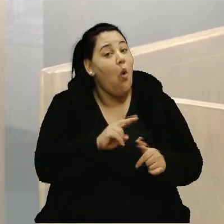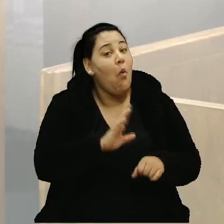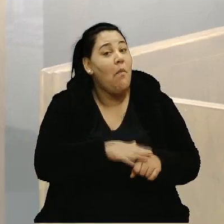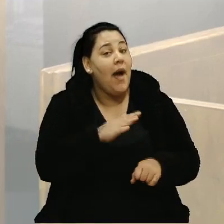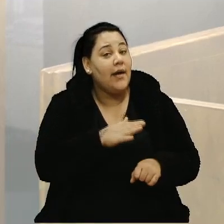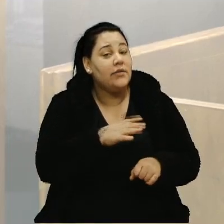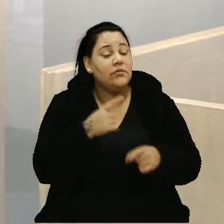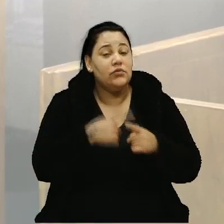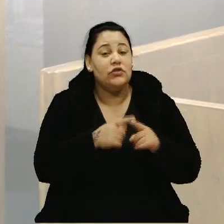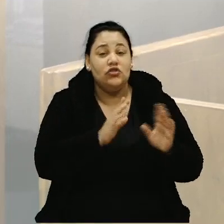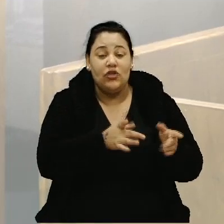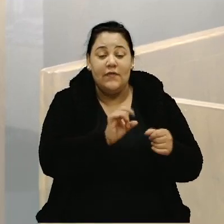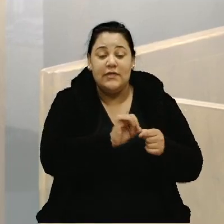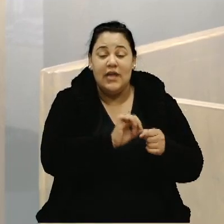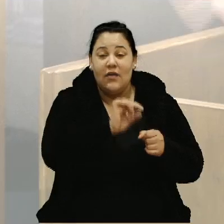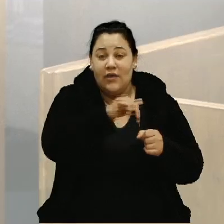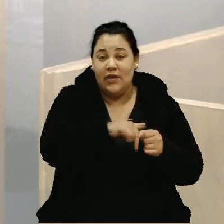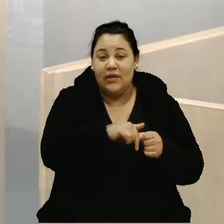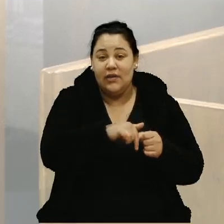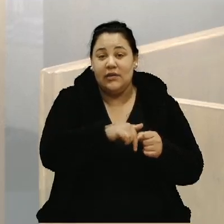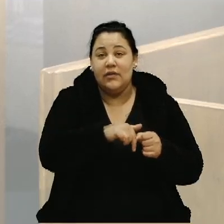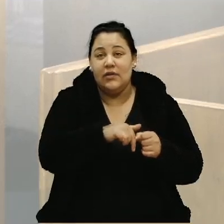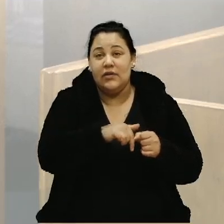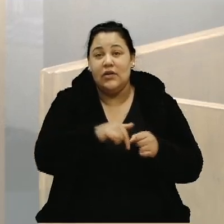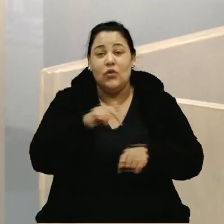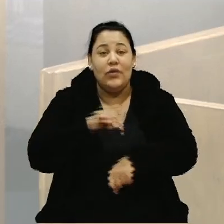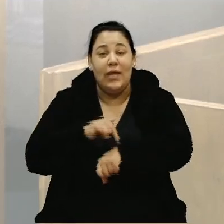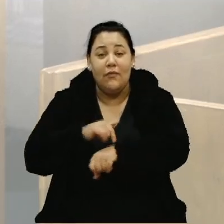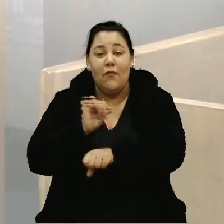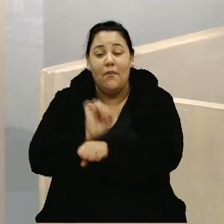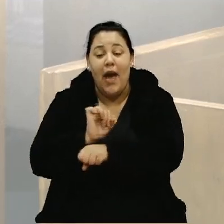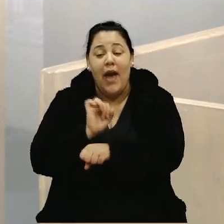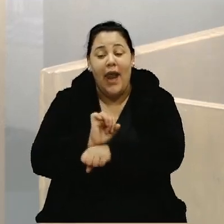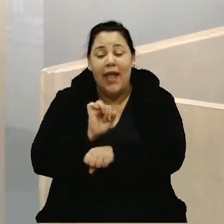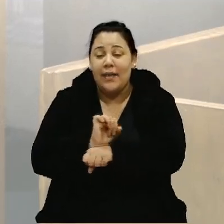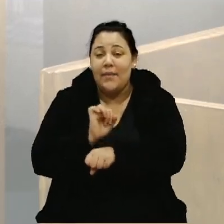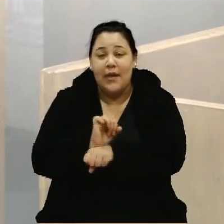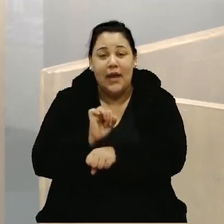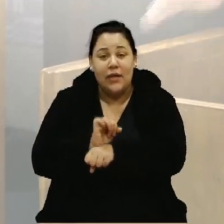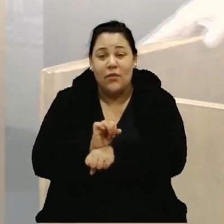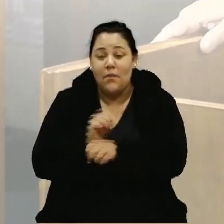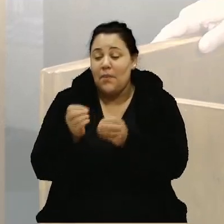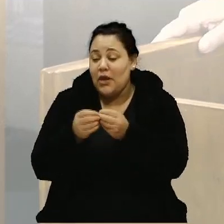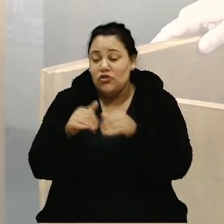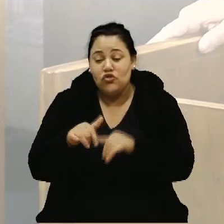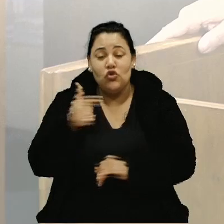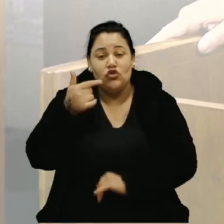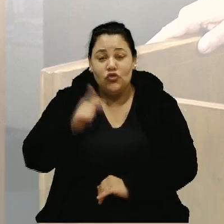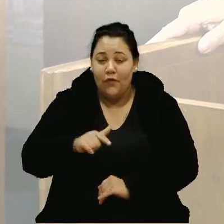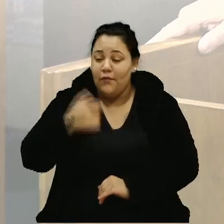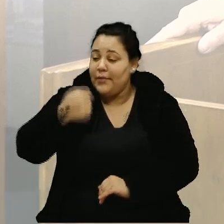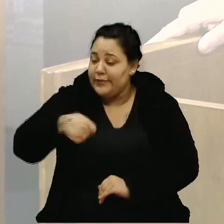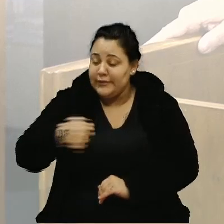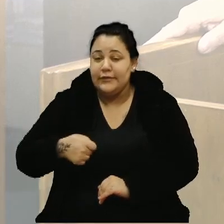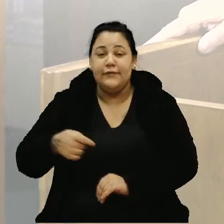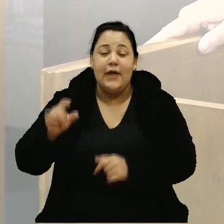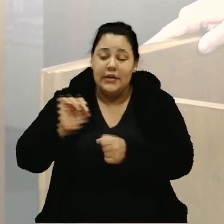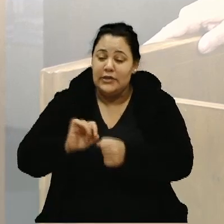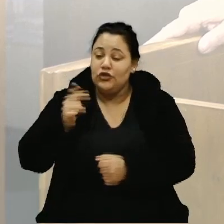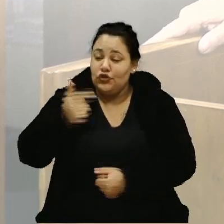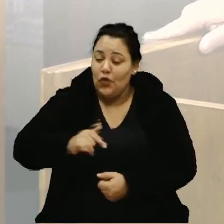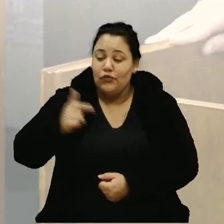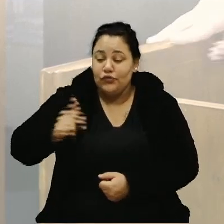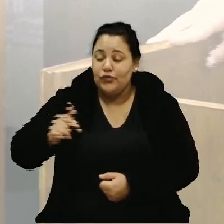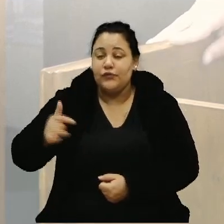feito, o tempo que ficou parado acabou se deteriorando, né? Vai ter que ser refeito novamente. Então,